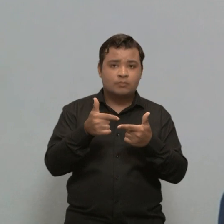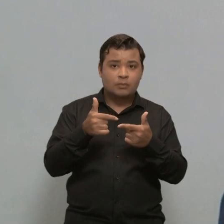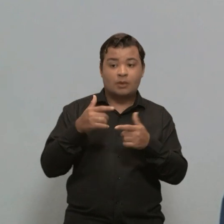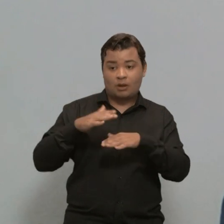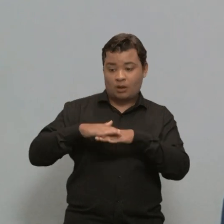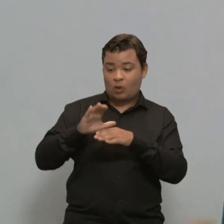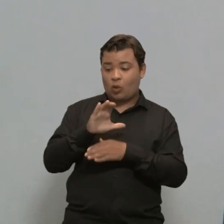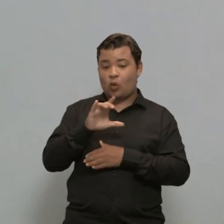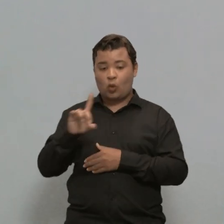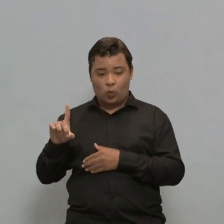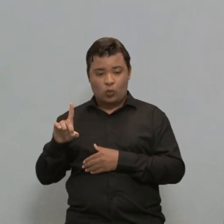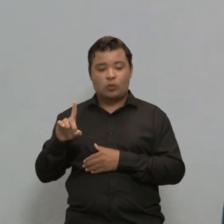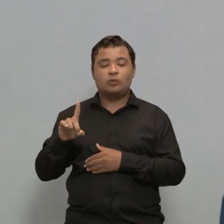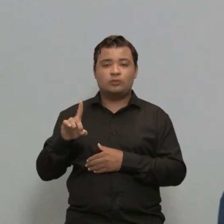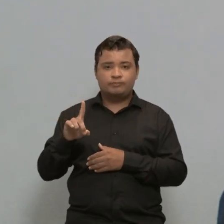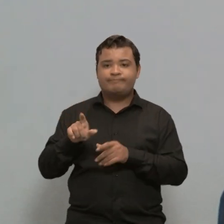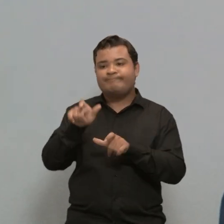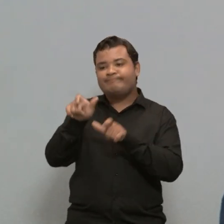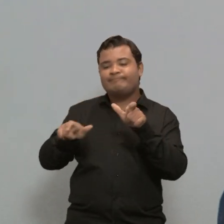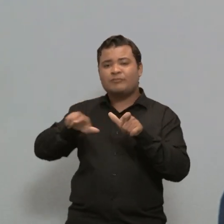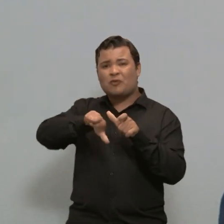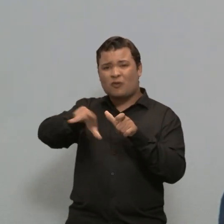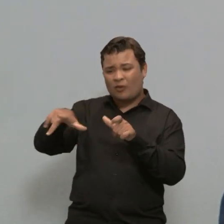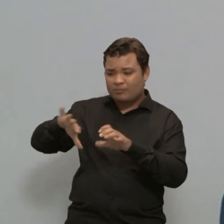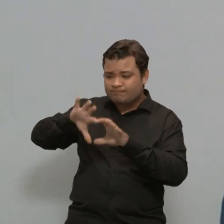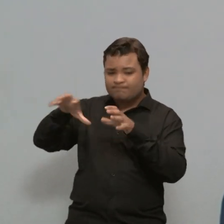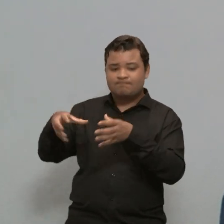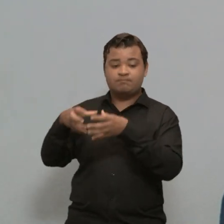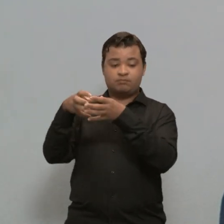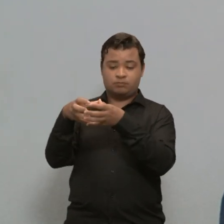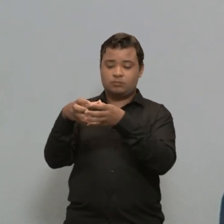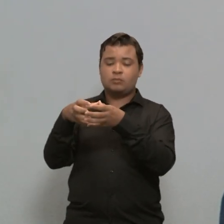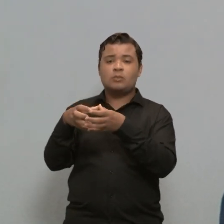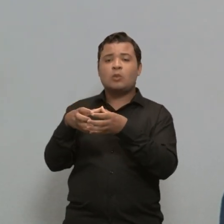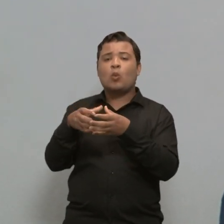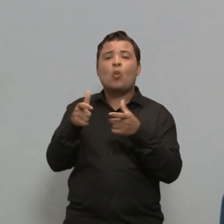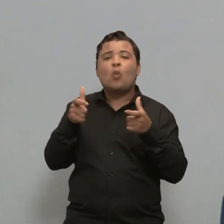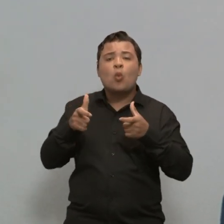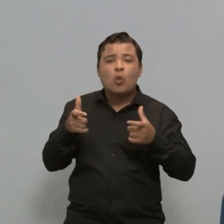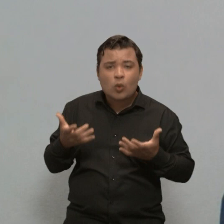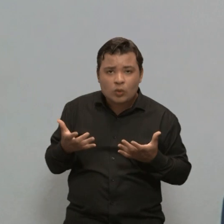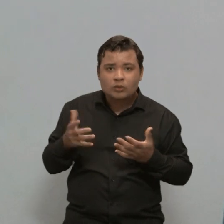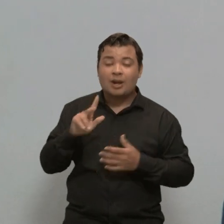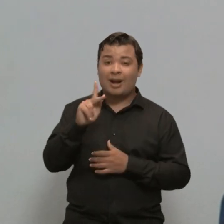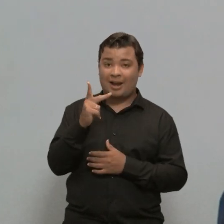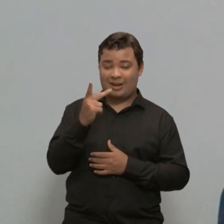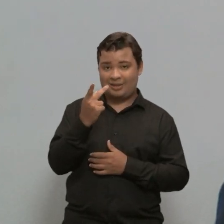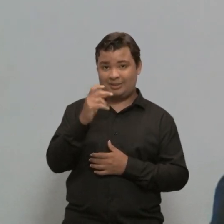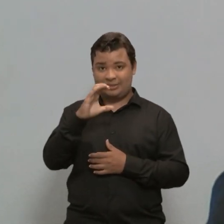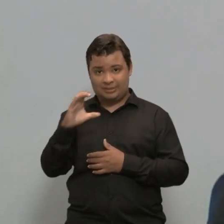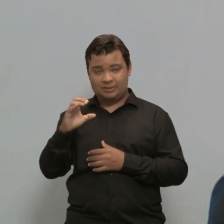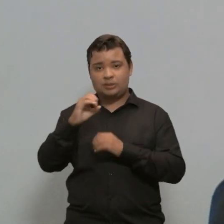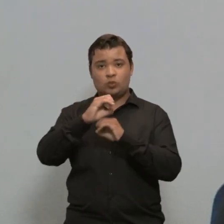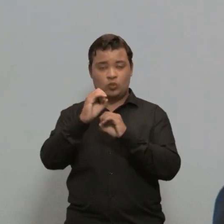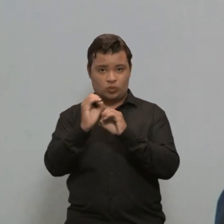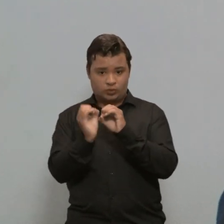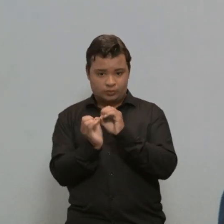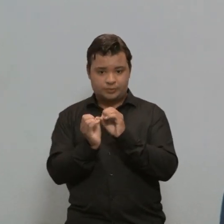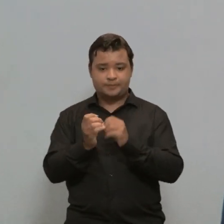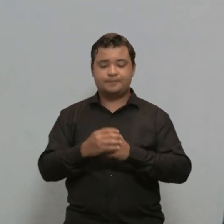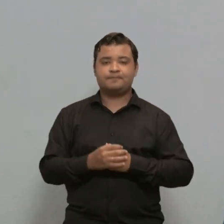coordenada por várias pessoas dentro do Hospital das Clínicas EBSER UFG. Eu tive